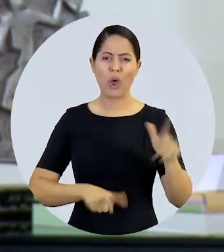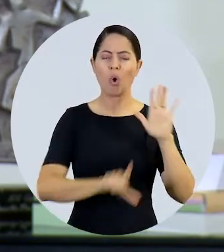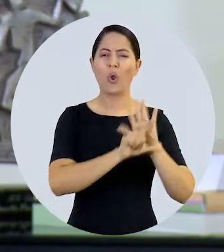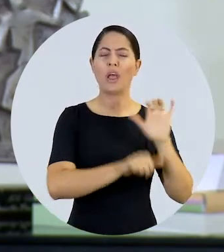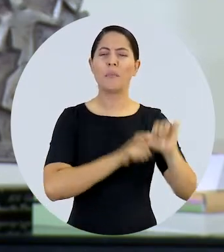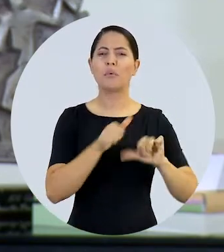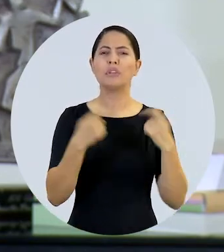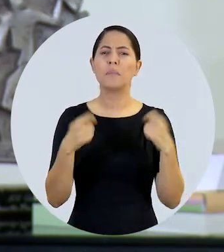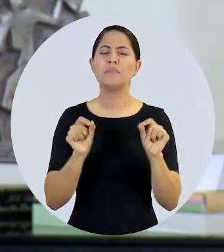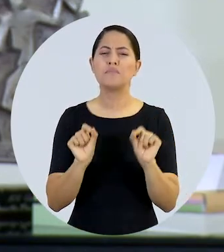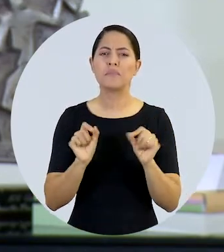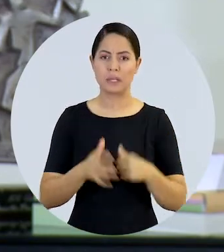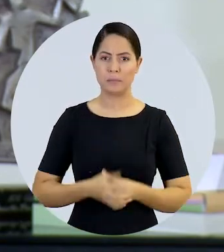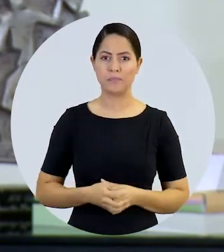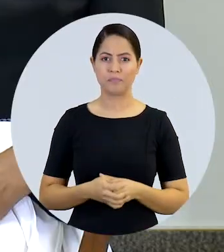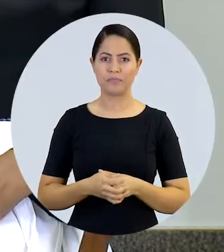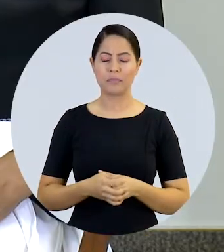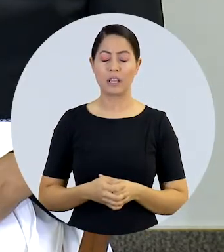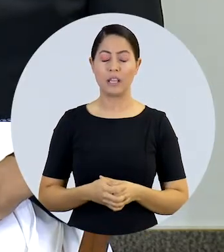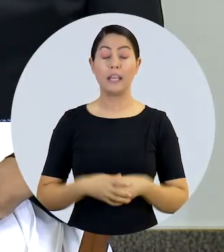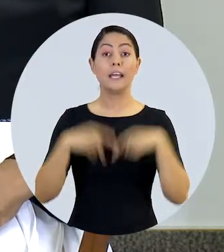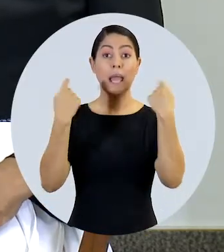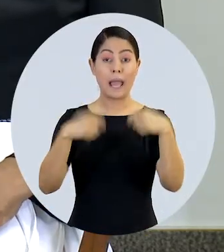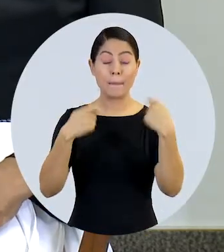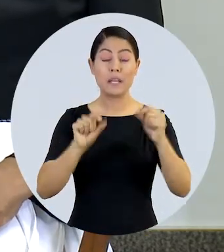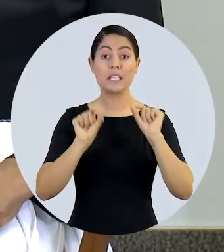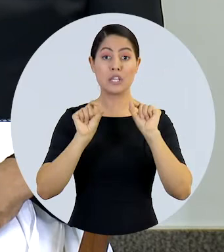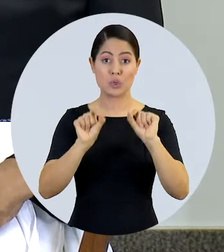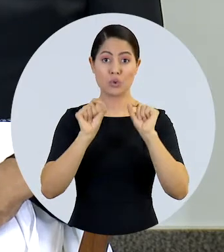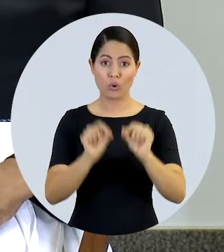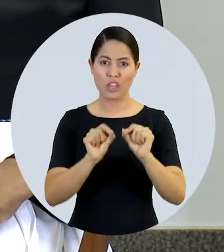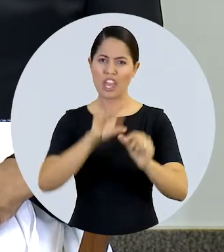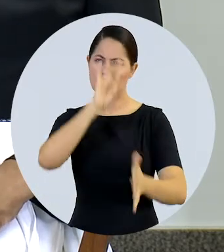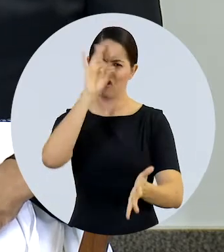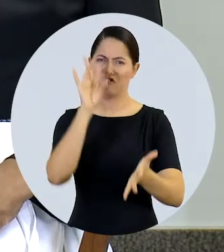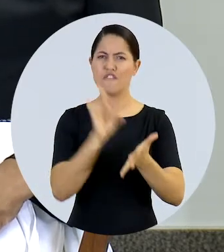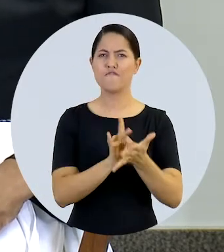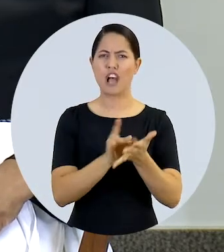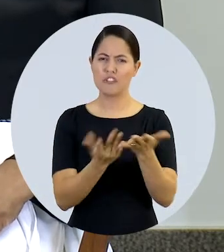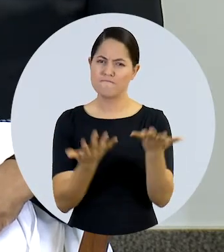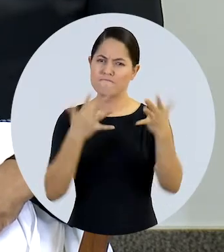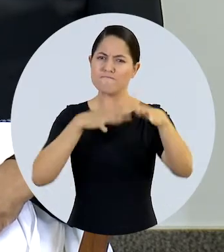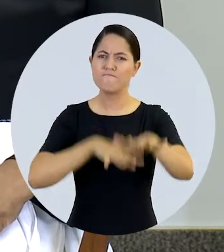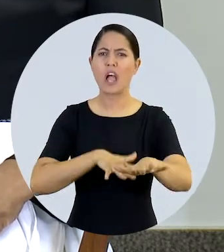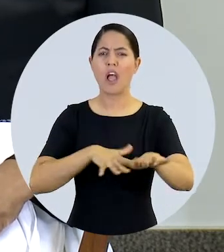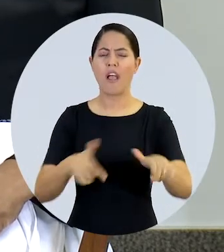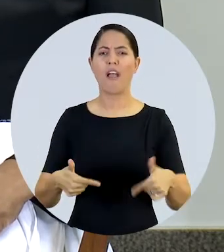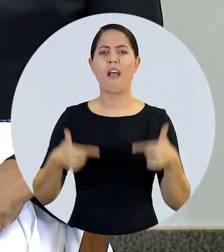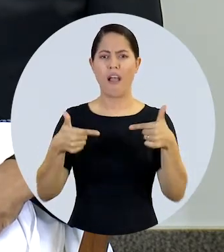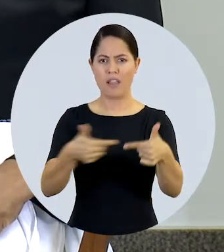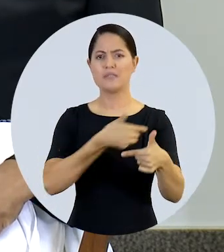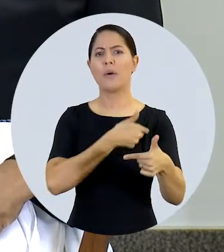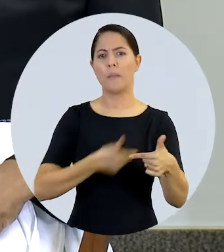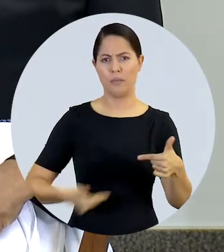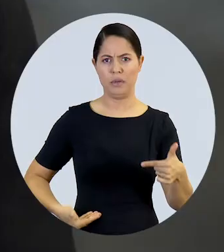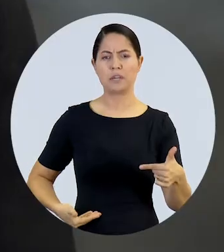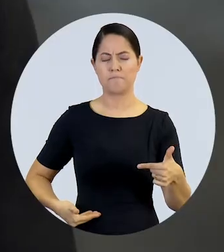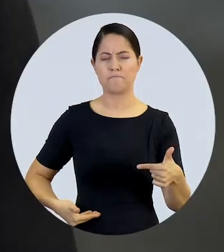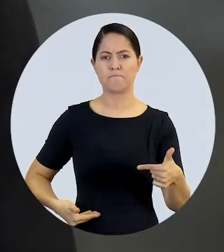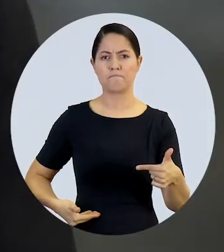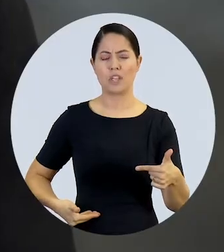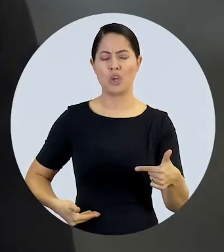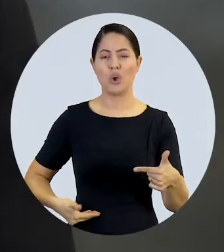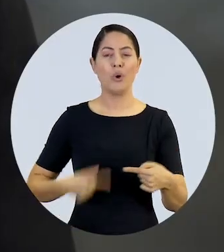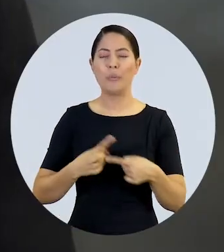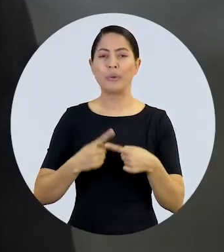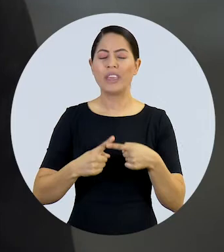ou mudanças nas legislações? O que é necessário é implementar as políticas públicas,